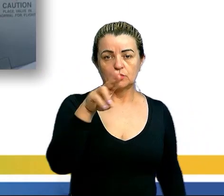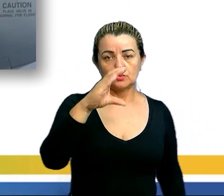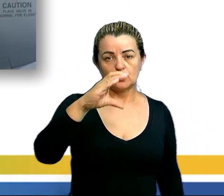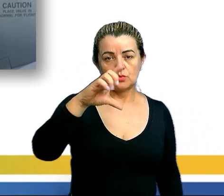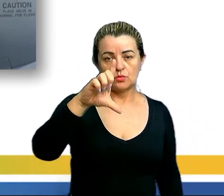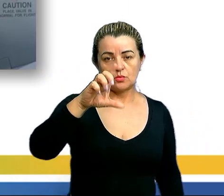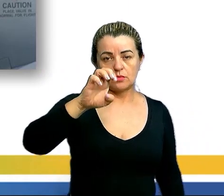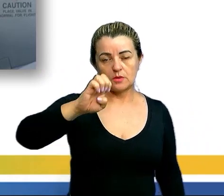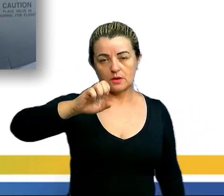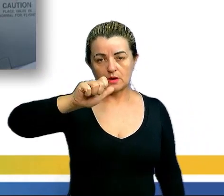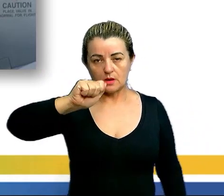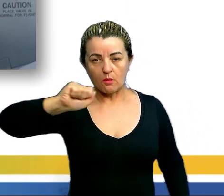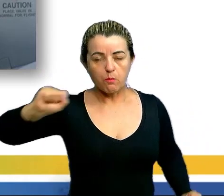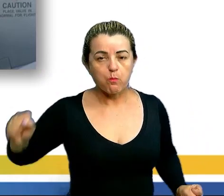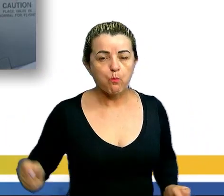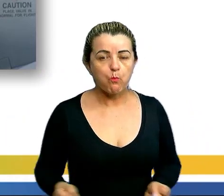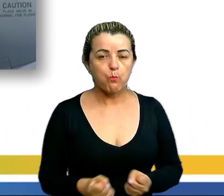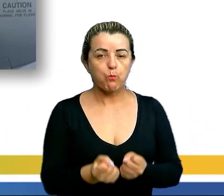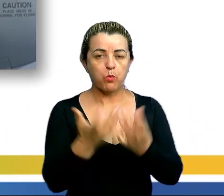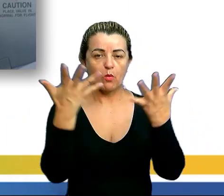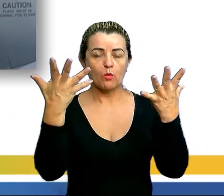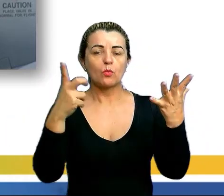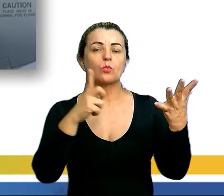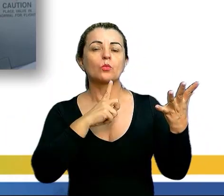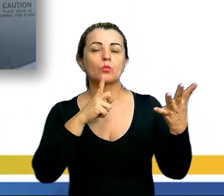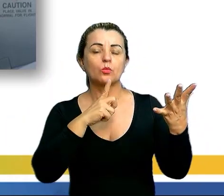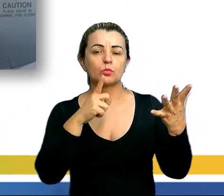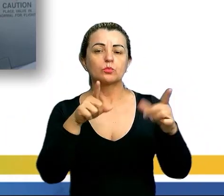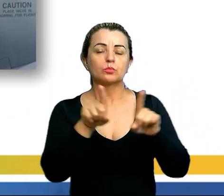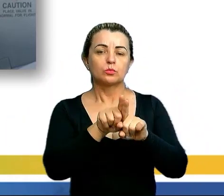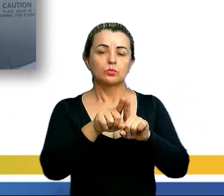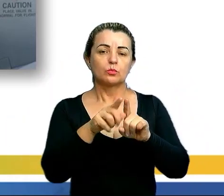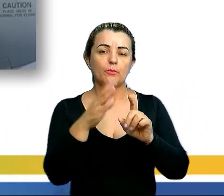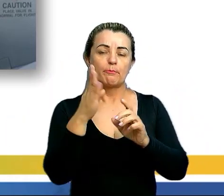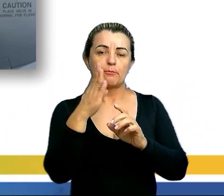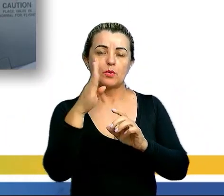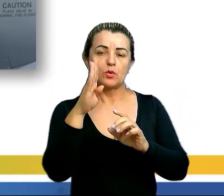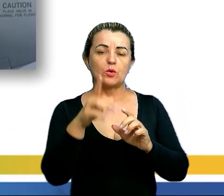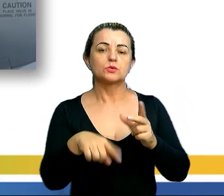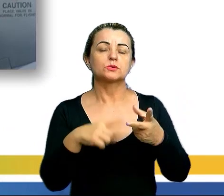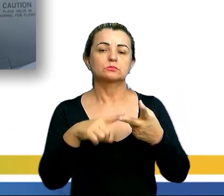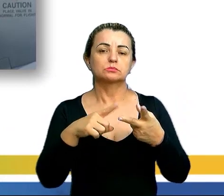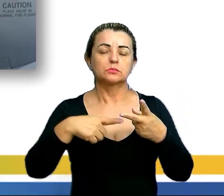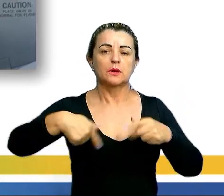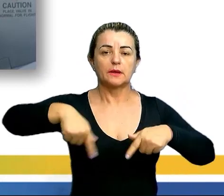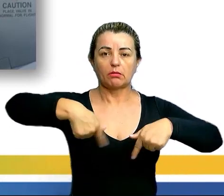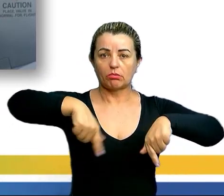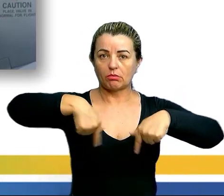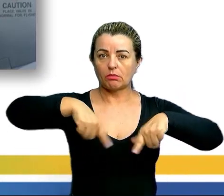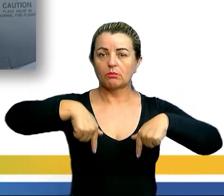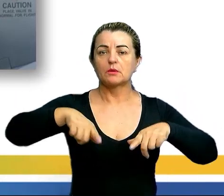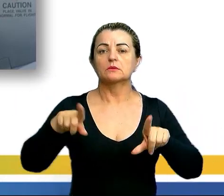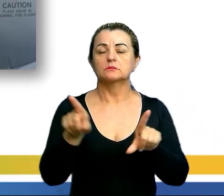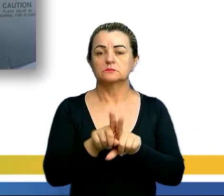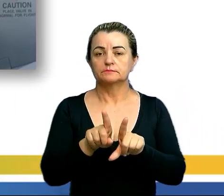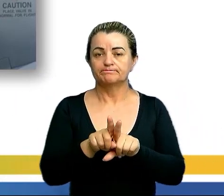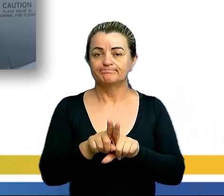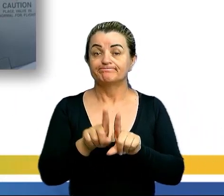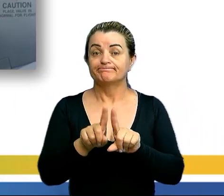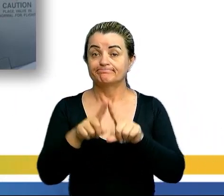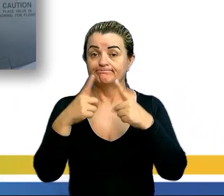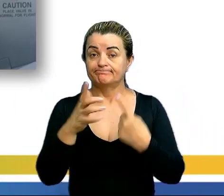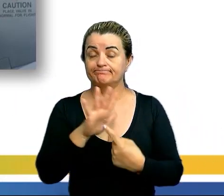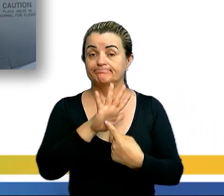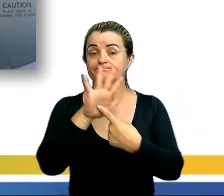nucleares, como também as armas biológicas e químicas, né? Ninguém queria usar essas armas, mas mostrar